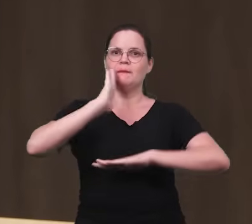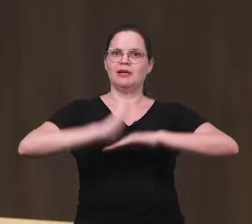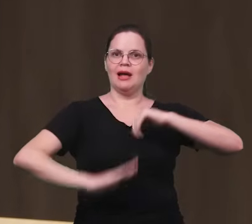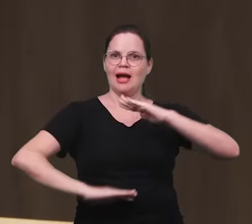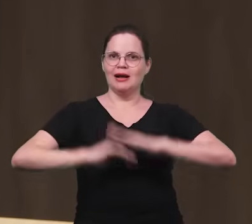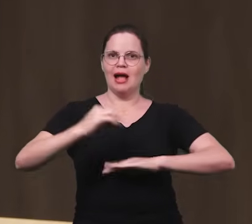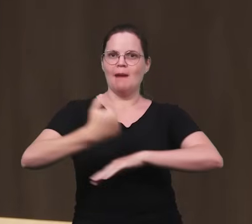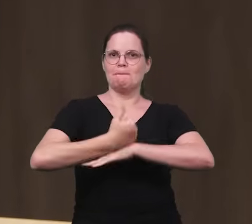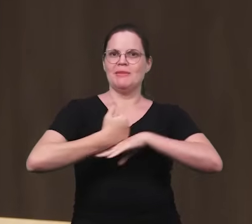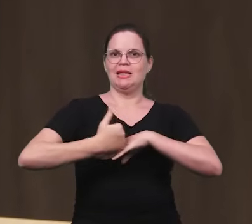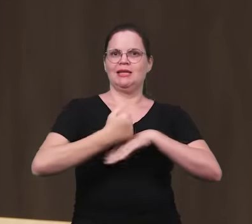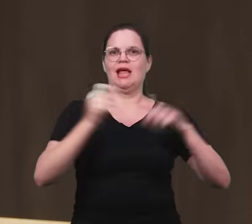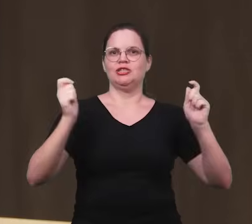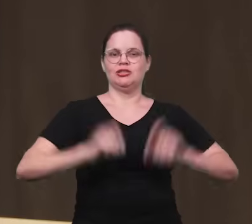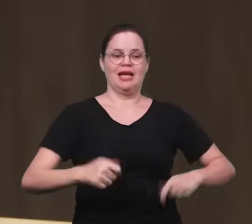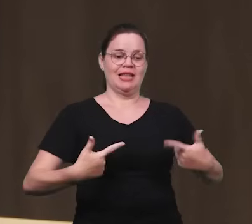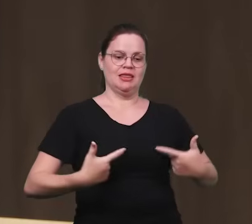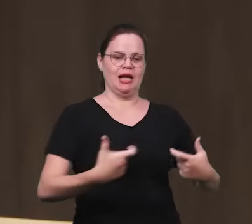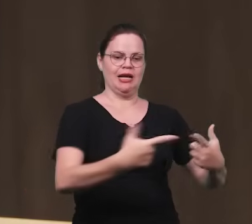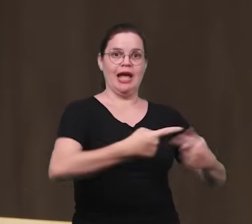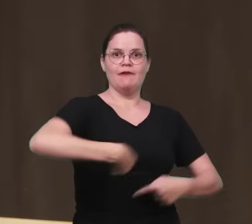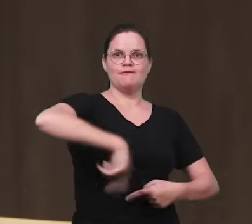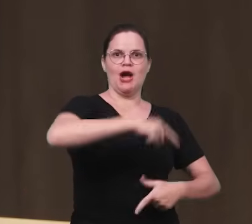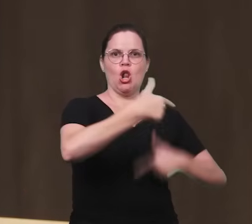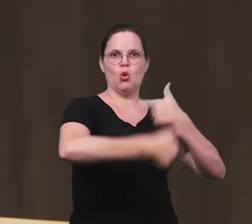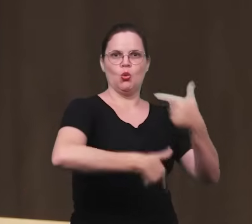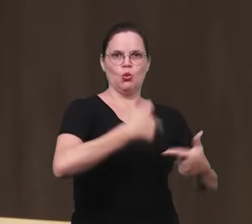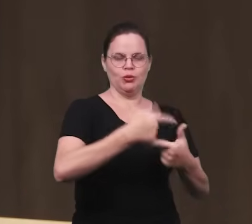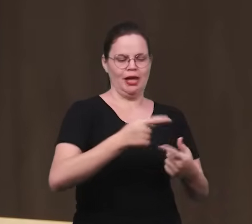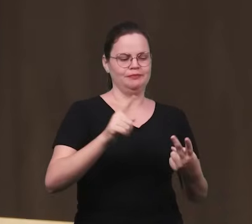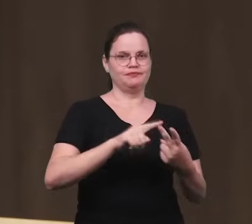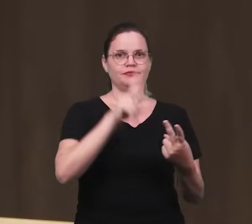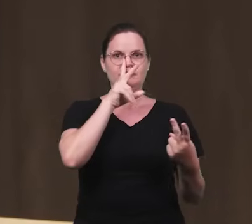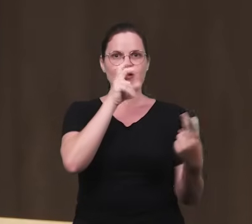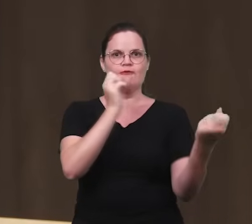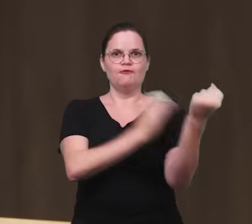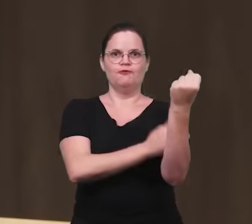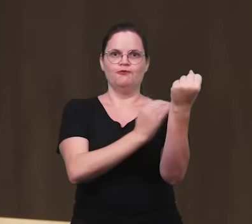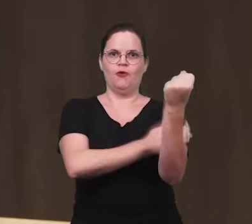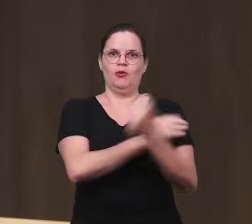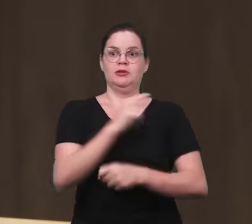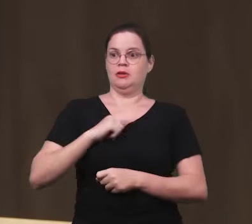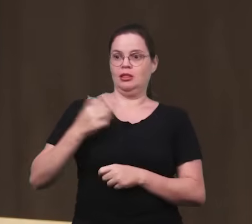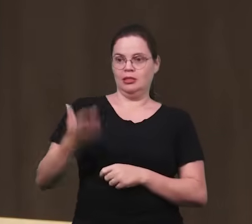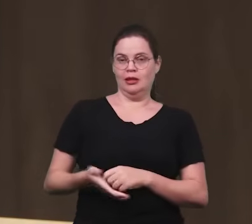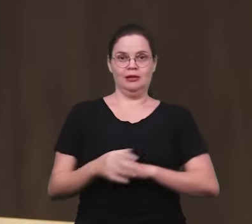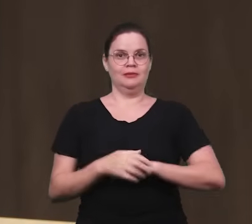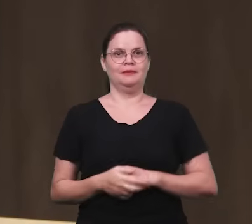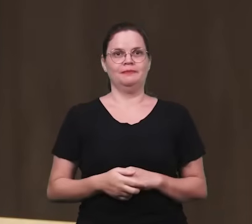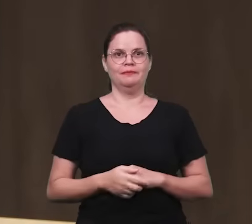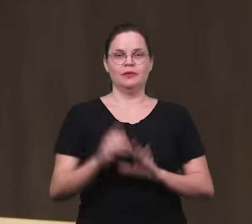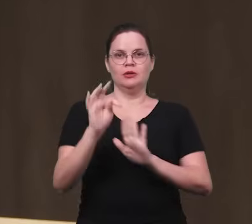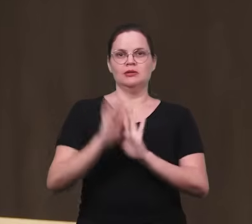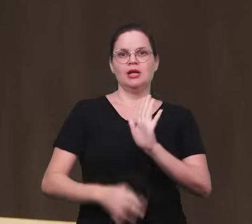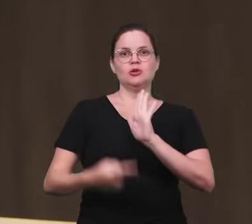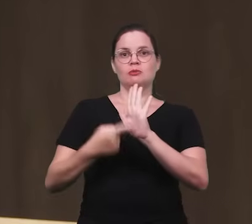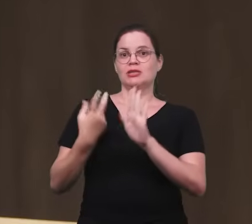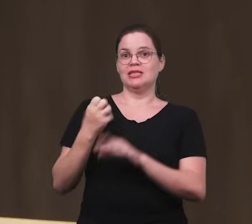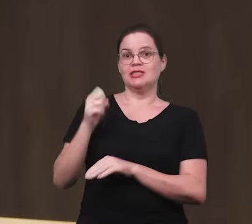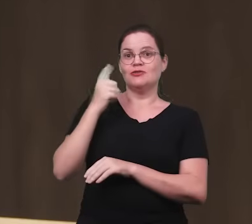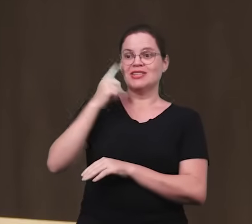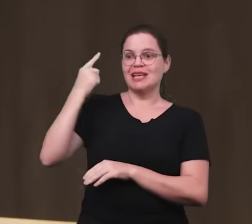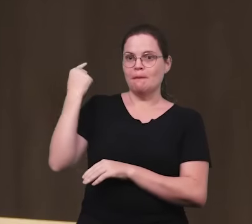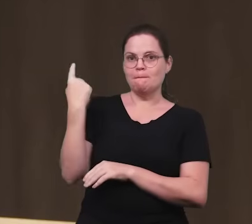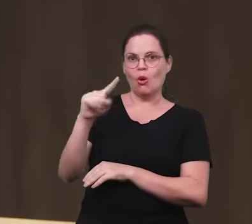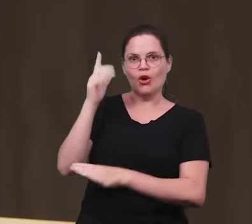uma guerra e que tem força. E encontrar uma mulher assim, o texto bíblico diz que é um